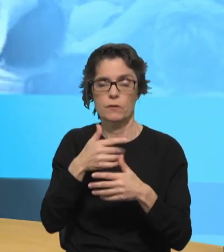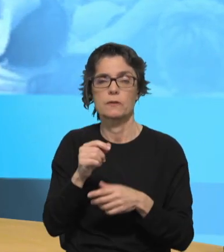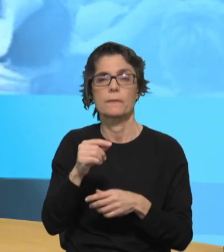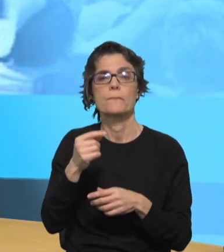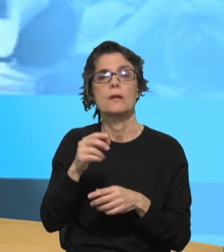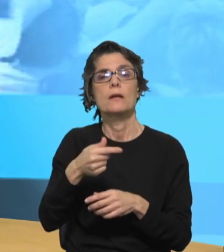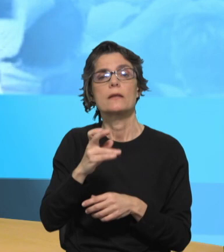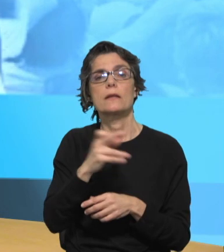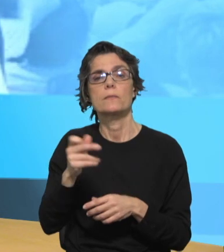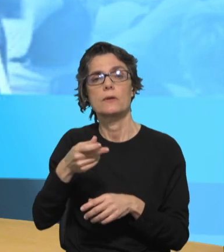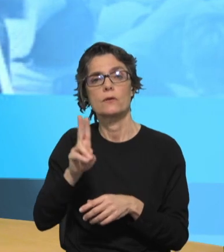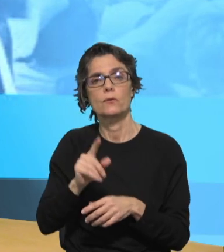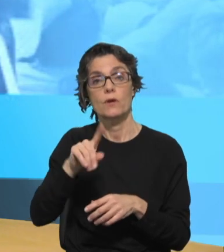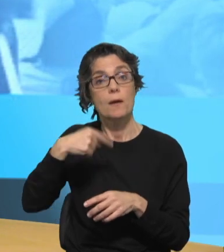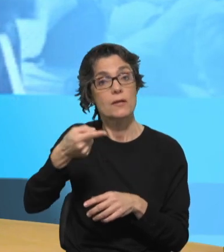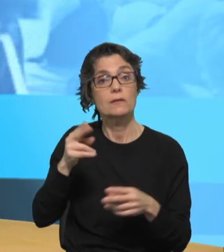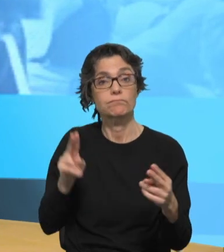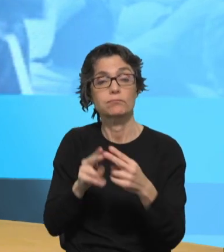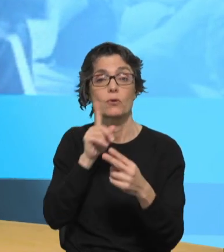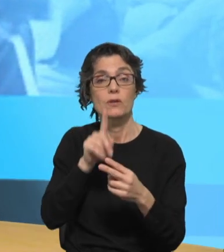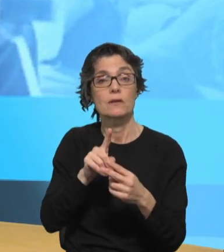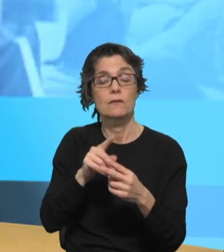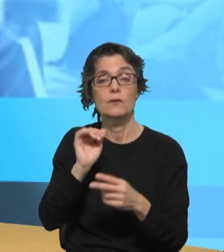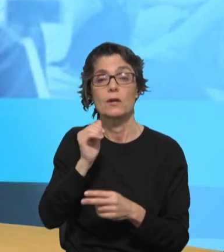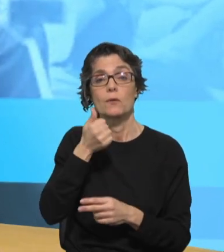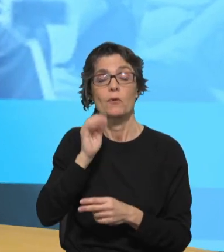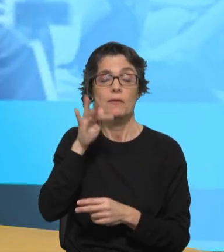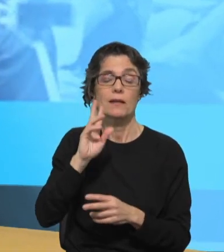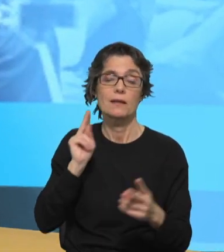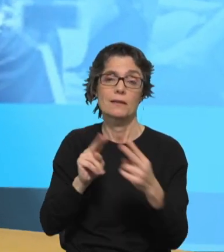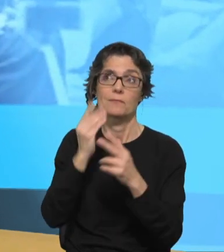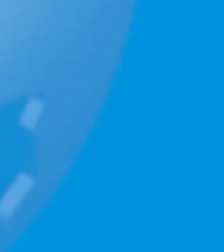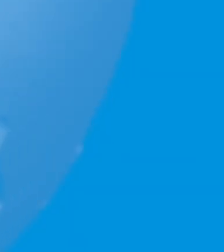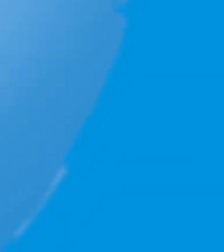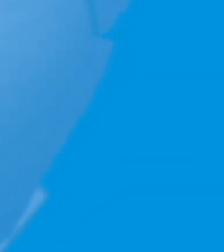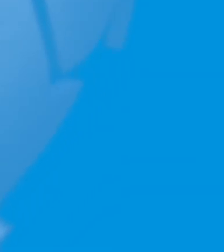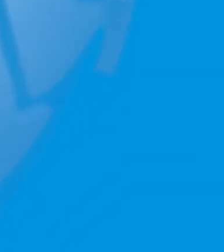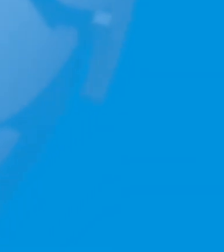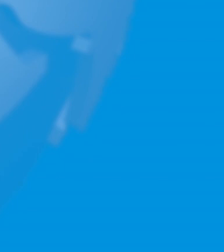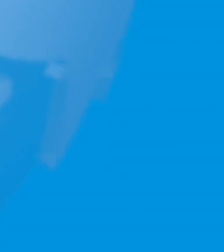RTP2 marcamos o encontro amanhã. Votos de uma ótima tarde e até amanhã, se Deus quiser.